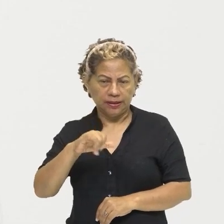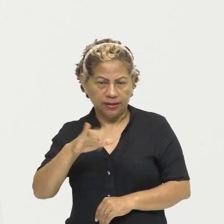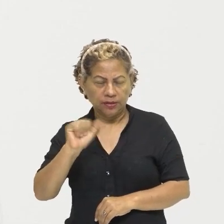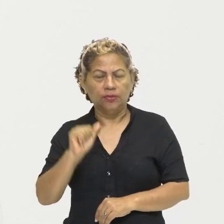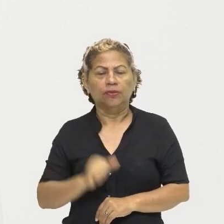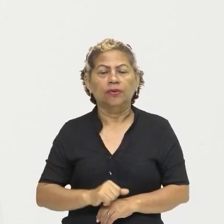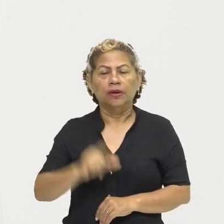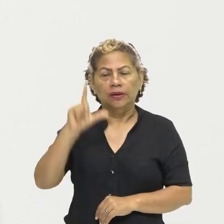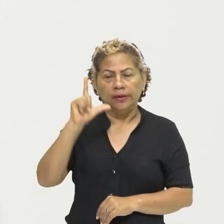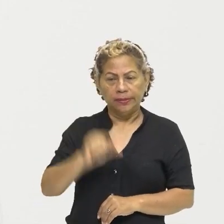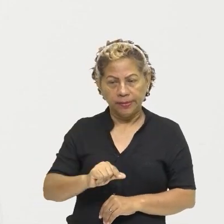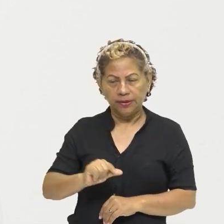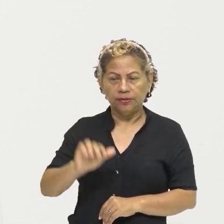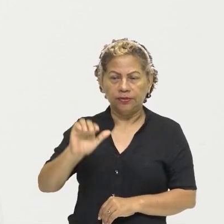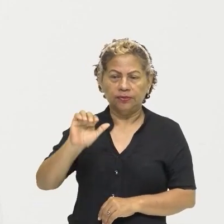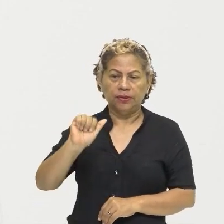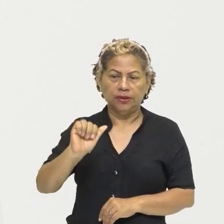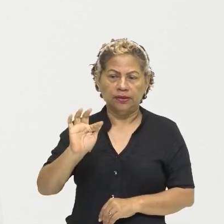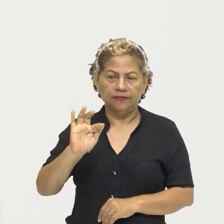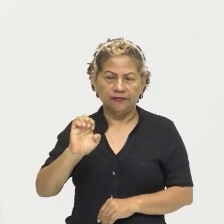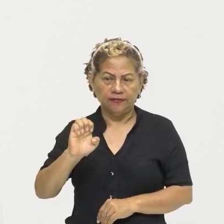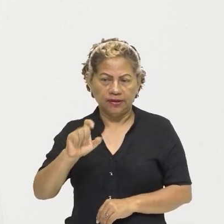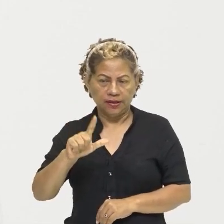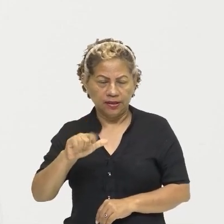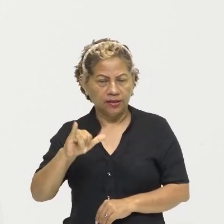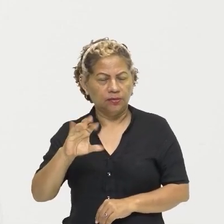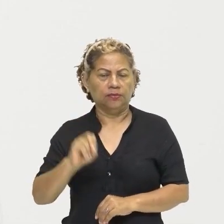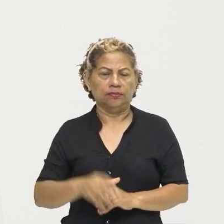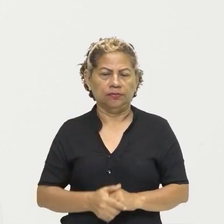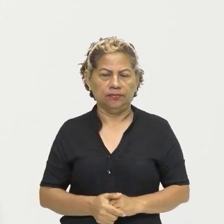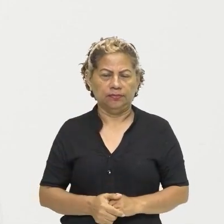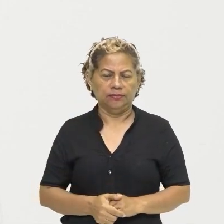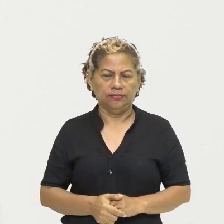Então, energia potencial gravitacional